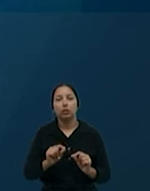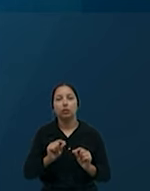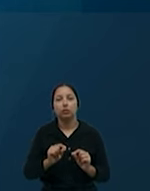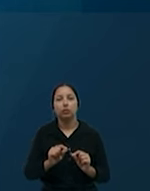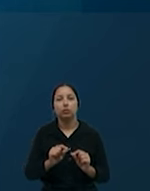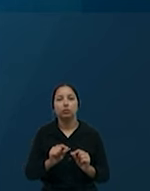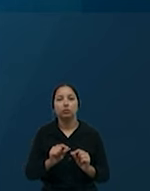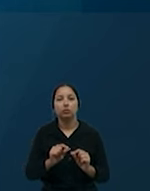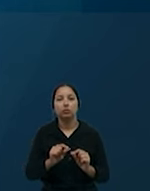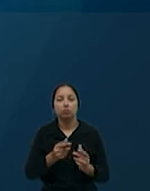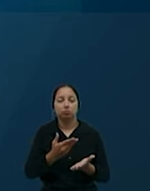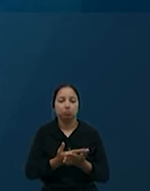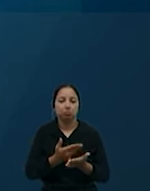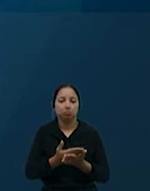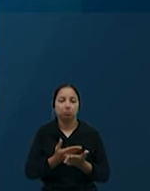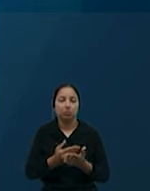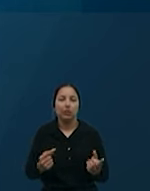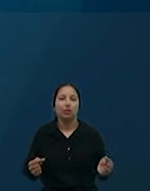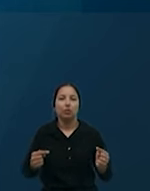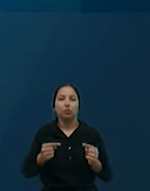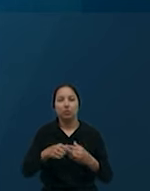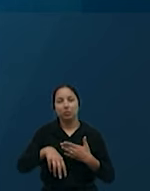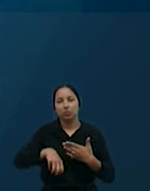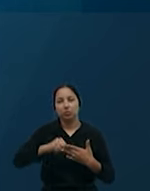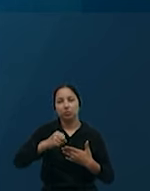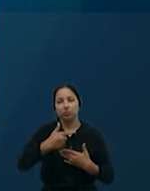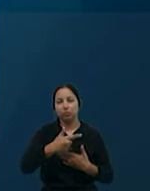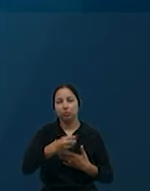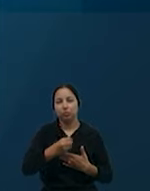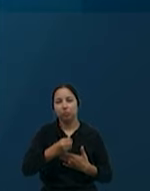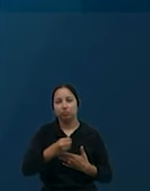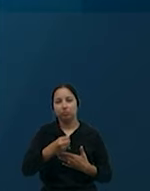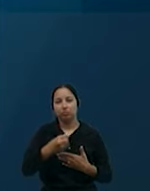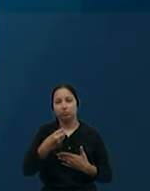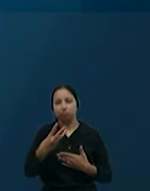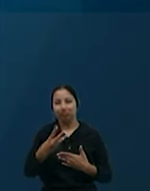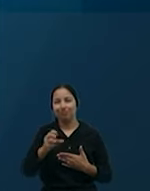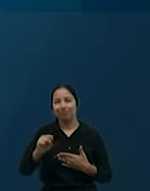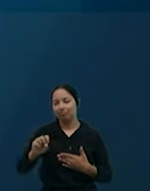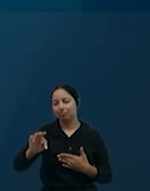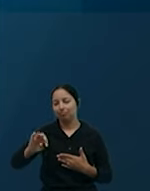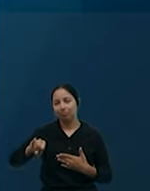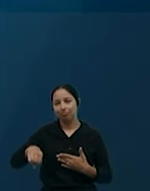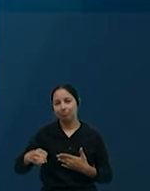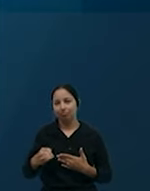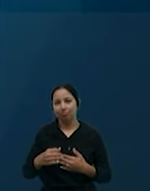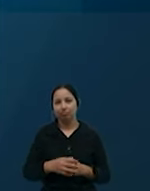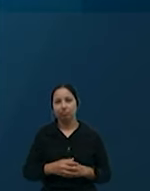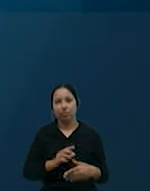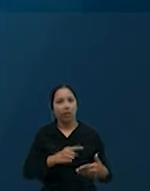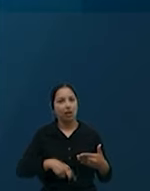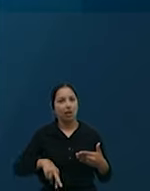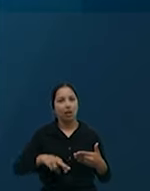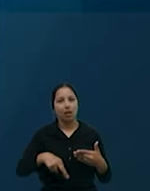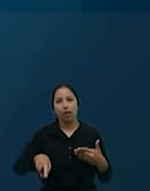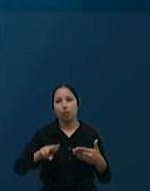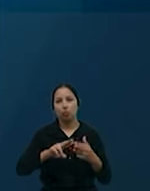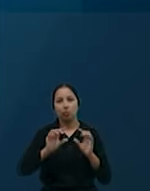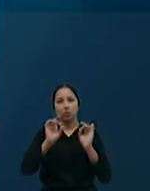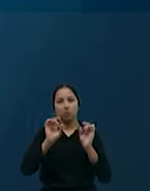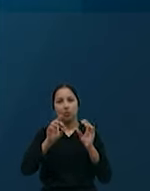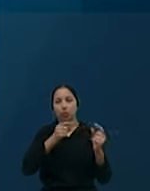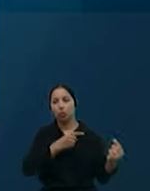argumento, teríamos de ter aplicado a súmula 203 do STJ, que diz que não cabe recurso especial contra a